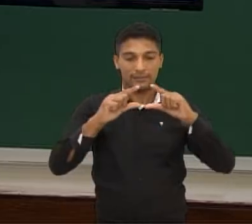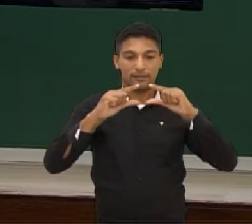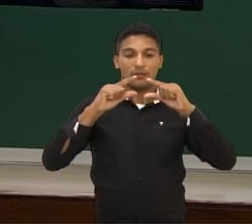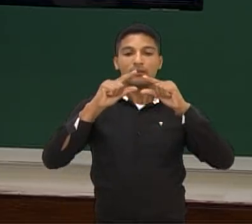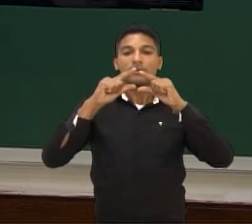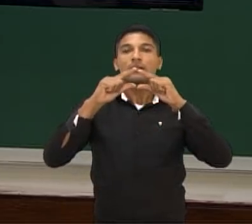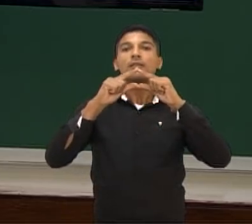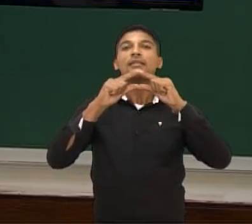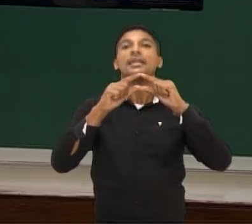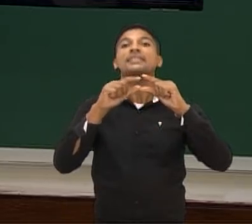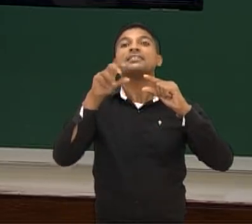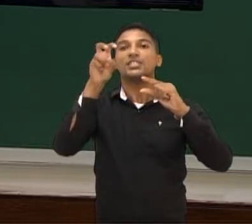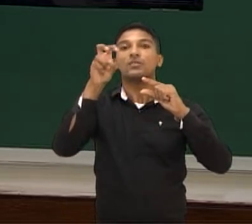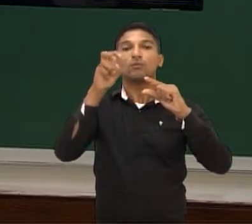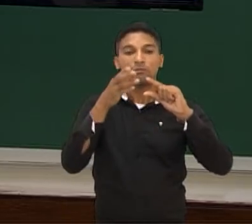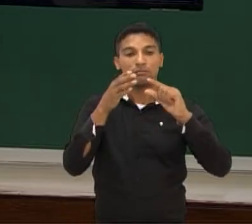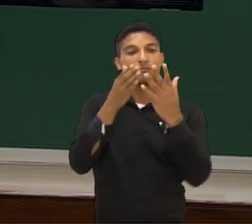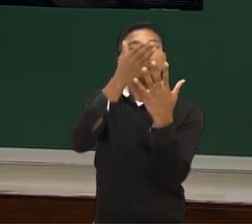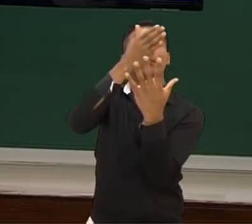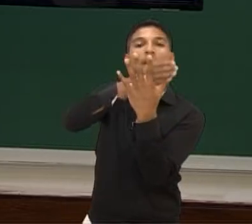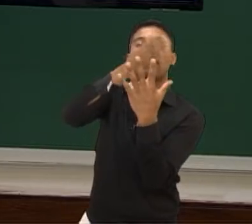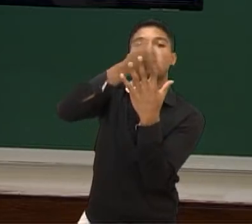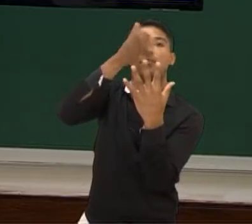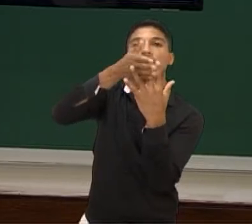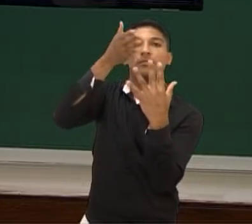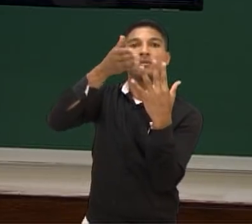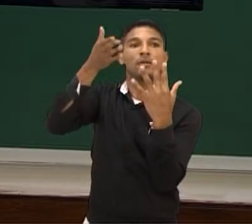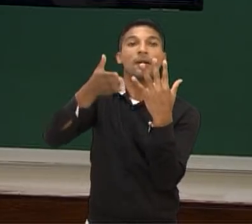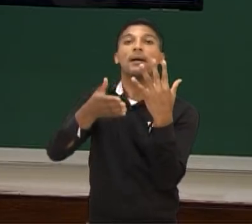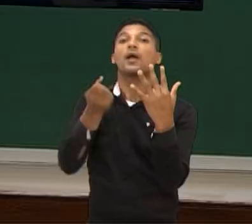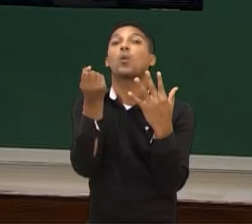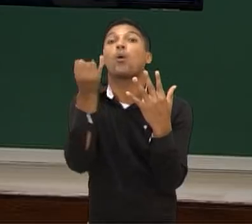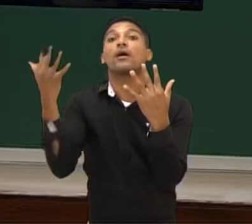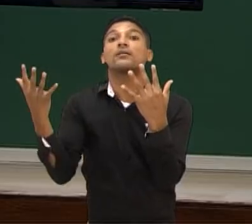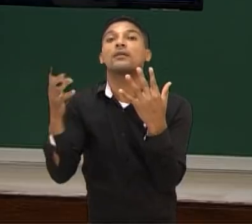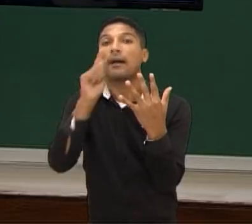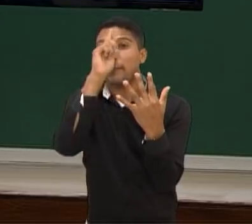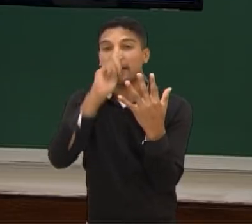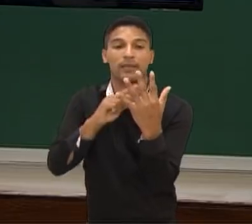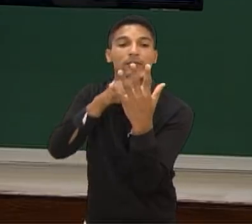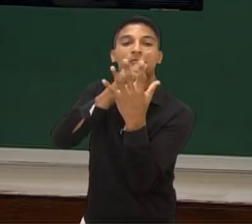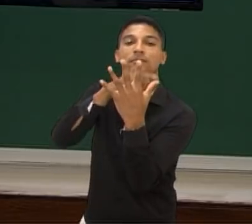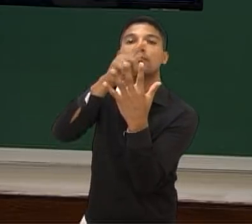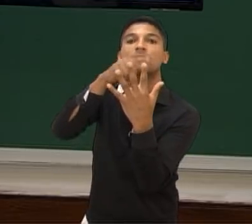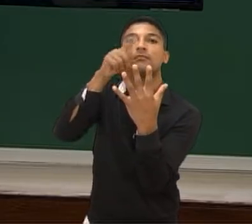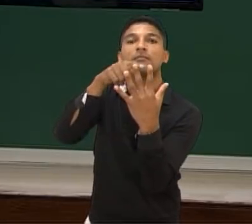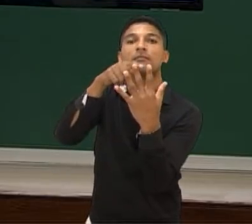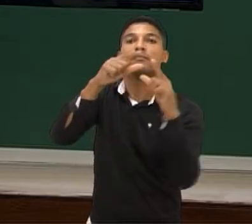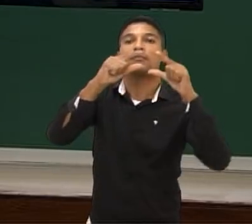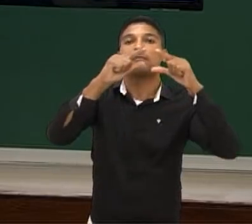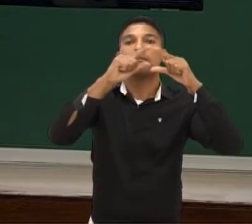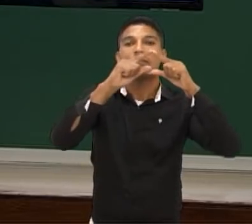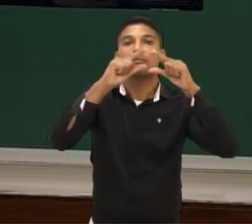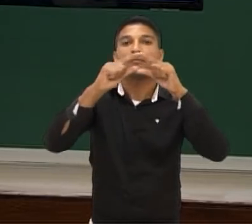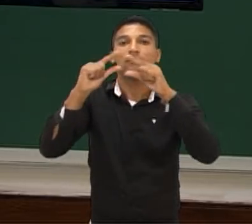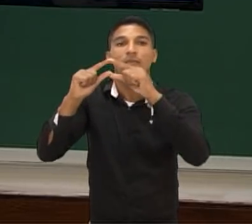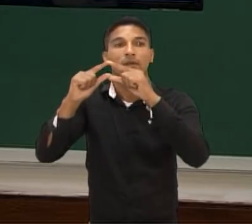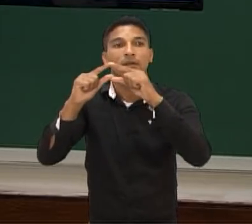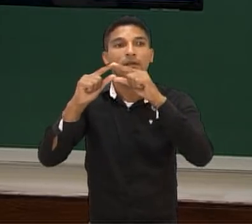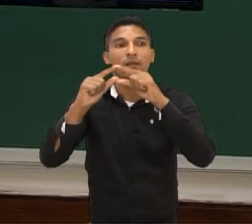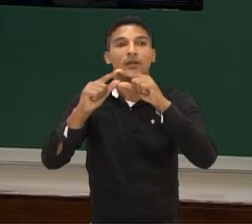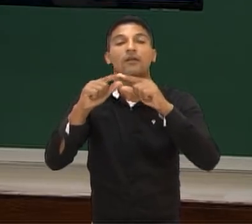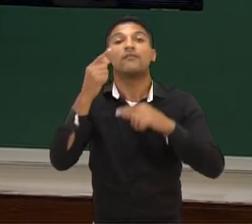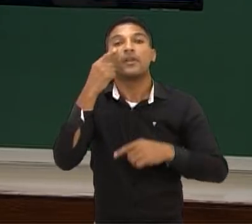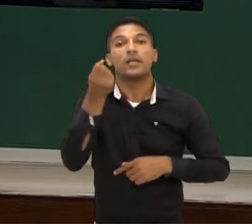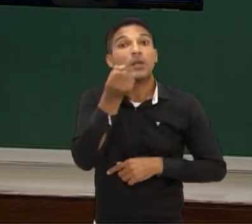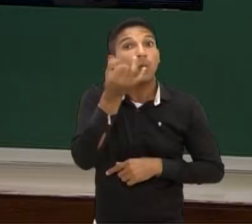o quê? Apenas 3. Então, a professora falou uma dica para vocês. Verifique quantos triângulos tem cada figura, que